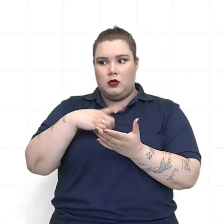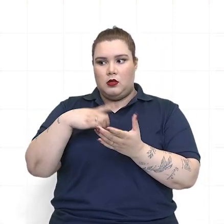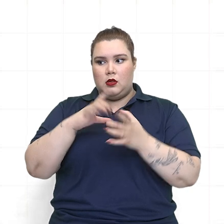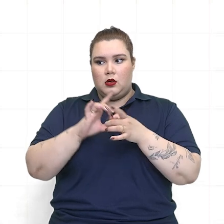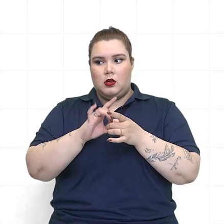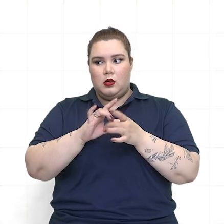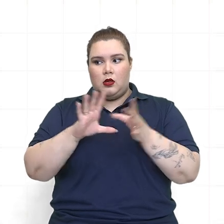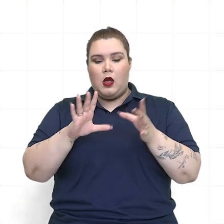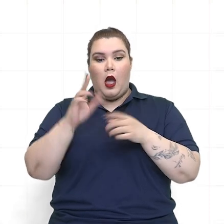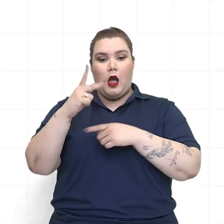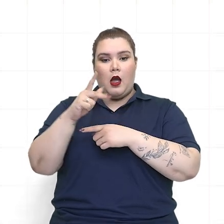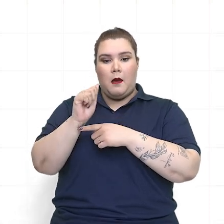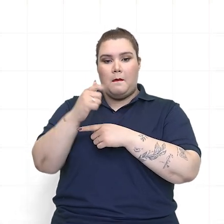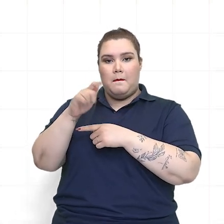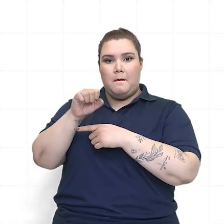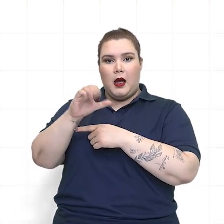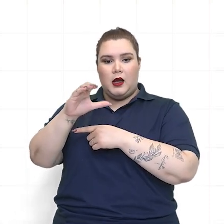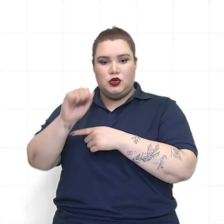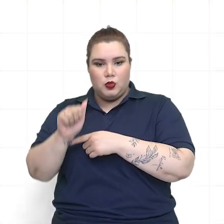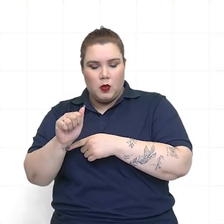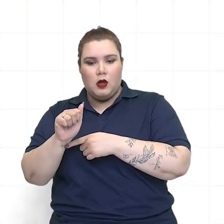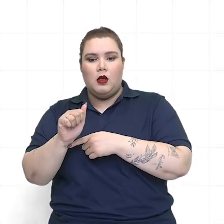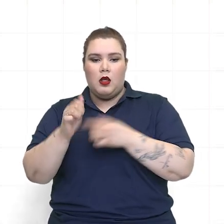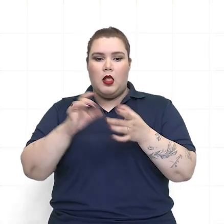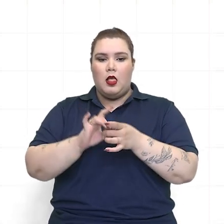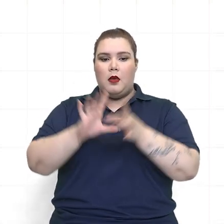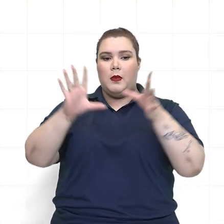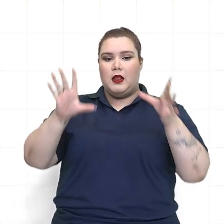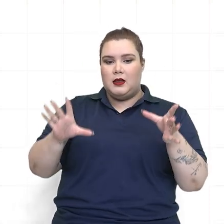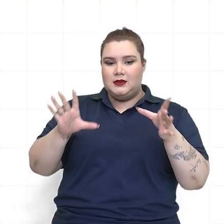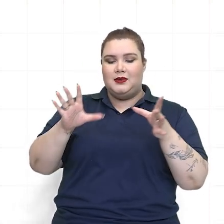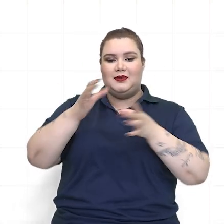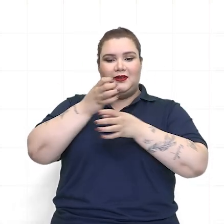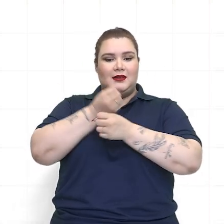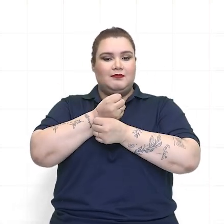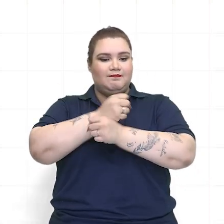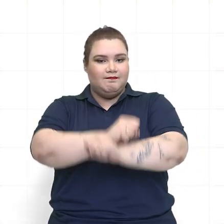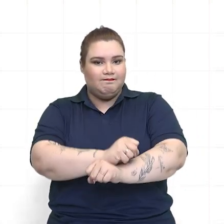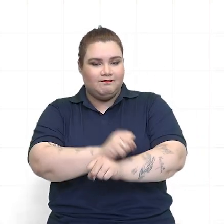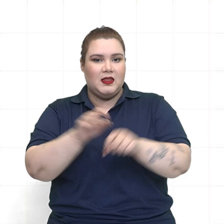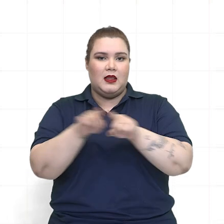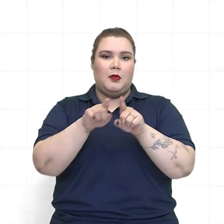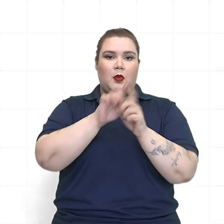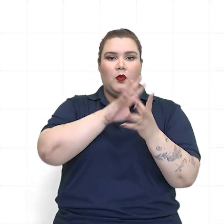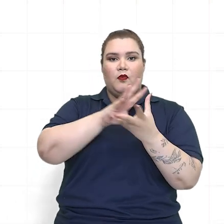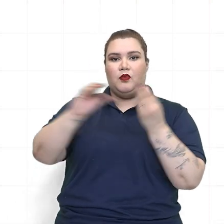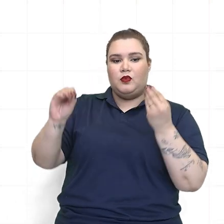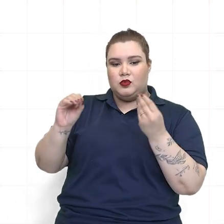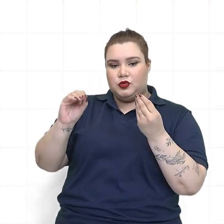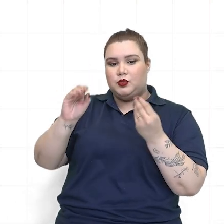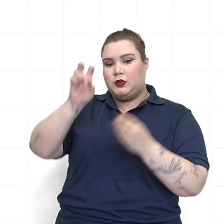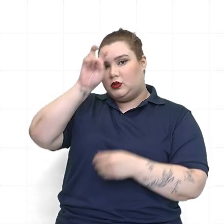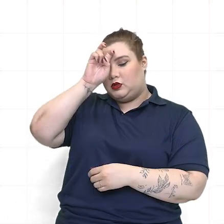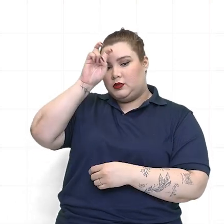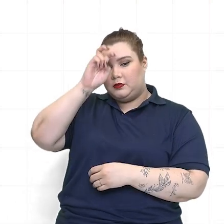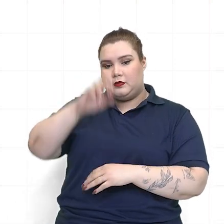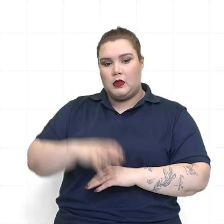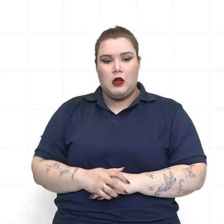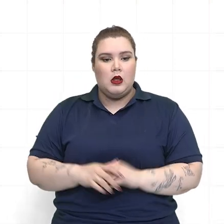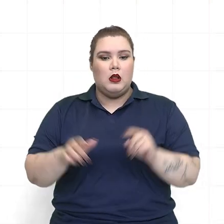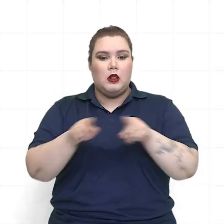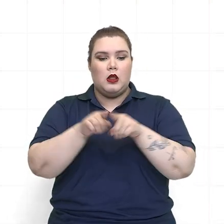ou sua saída do Egito. Outro ponto importante, o Pentecostes, né, que